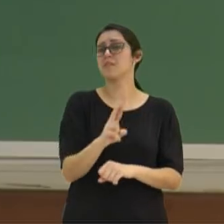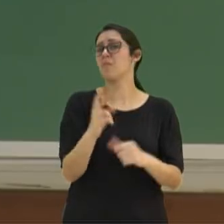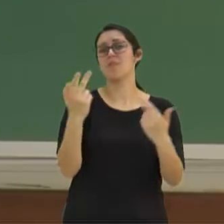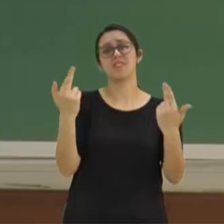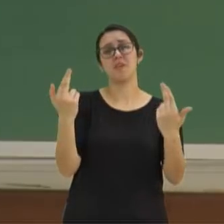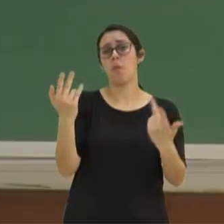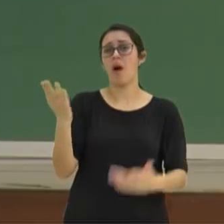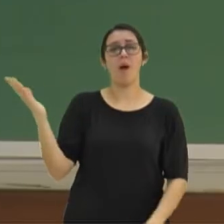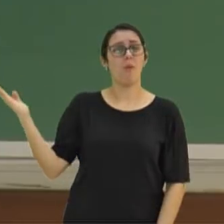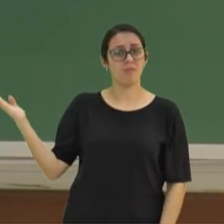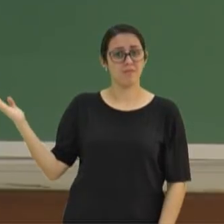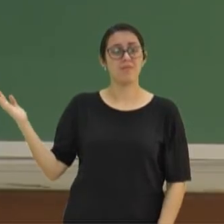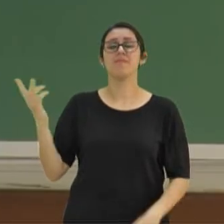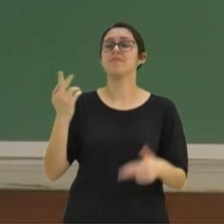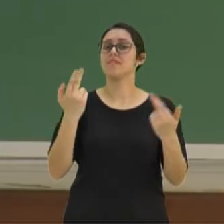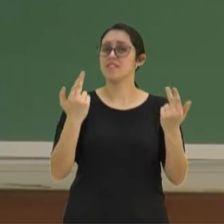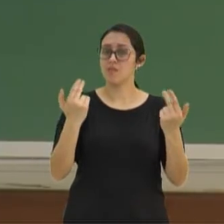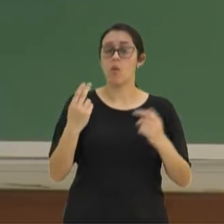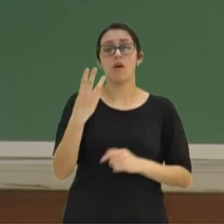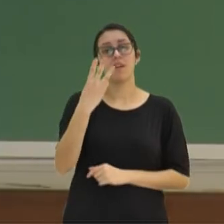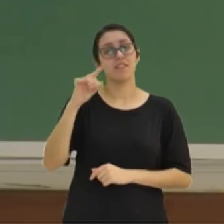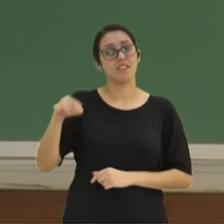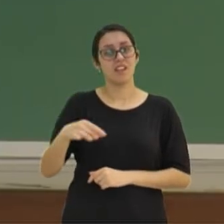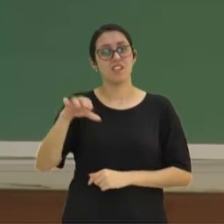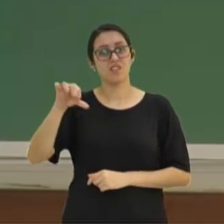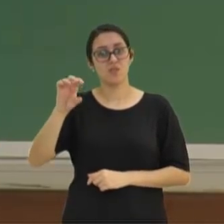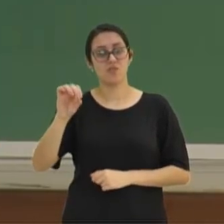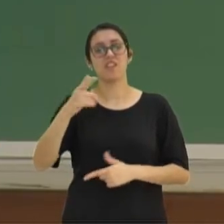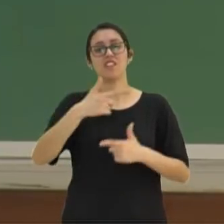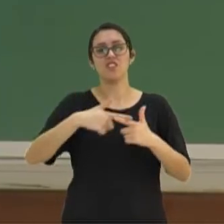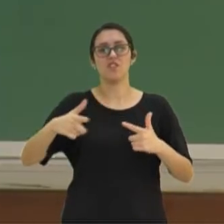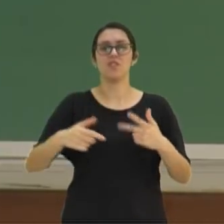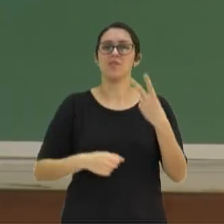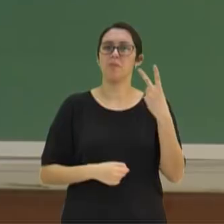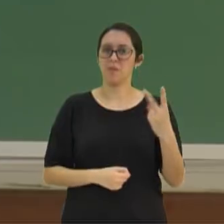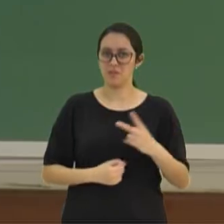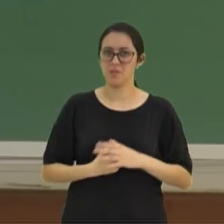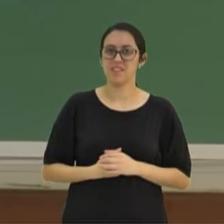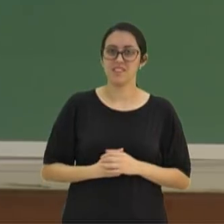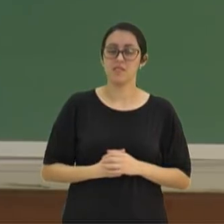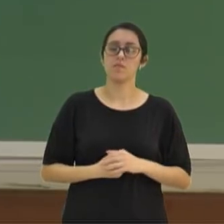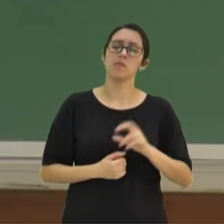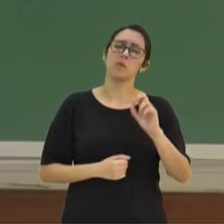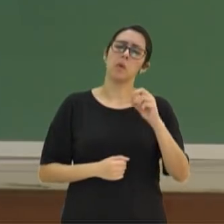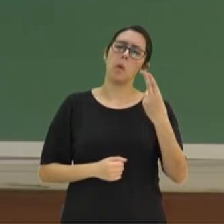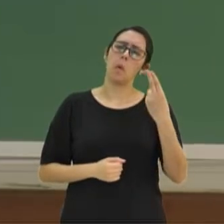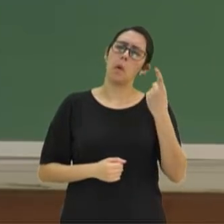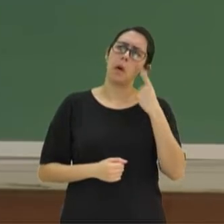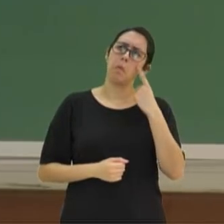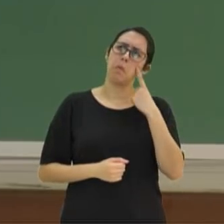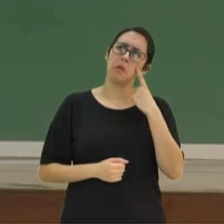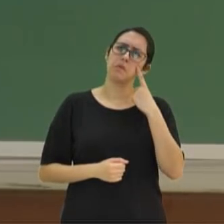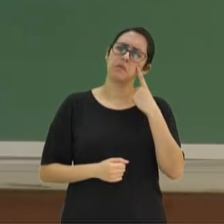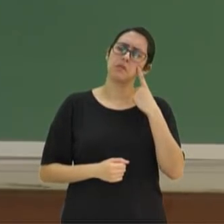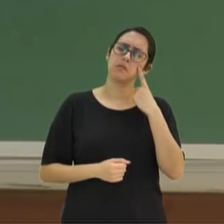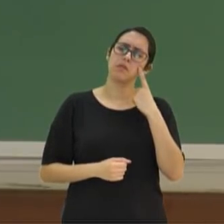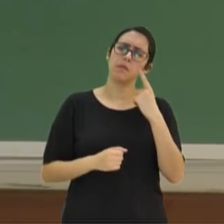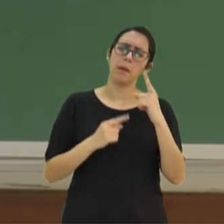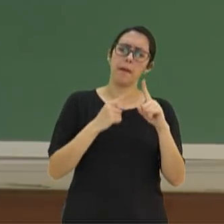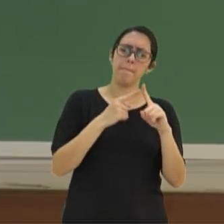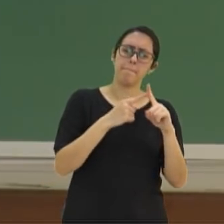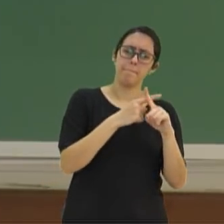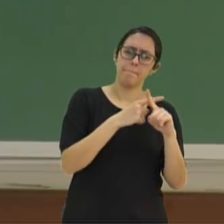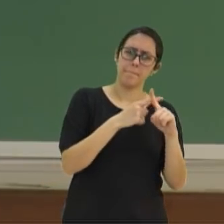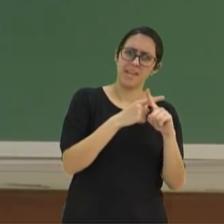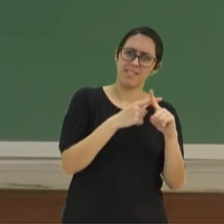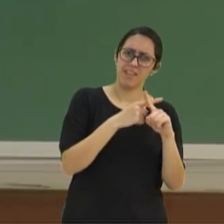conta. Fica lá, 3,90 dividido por 2. Tá? Então, ou você poderia pensar assim, metade